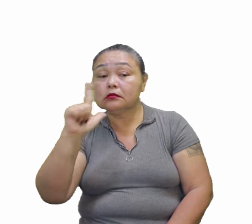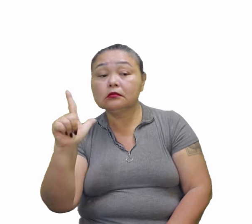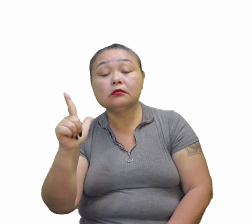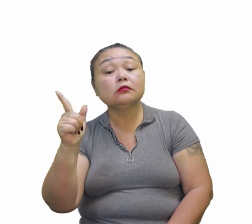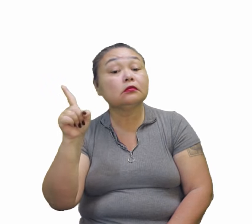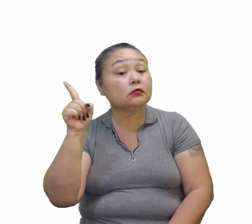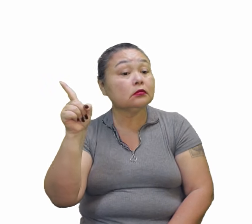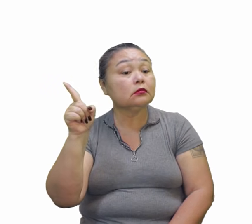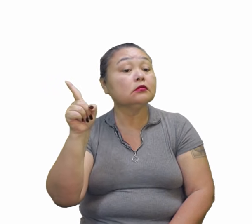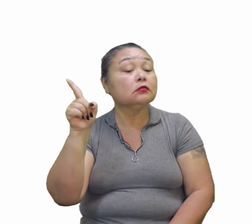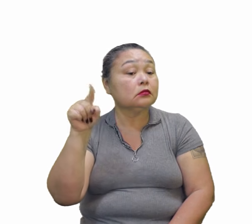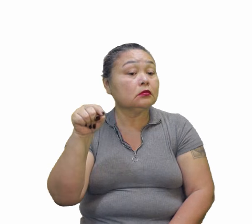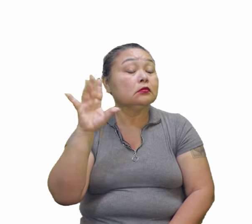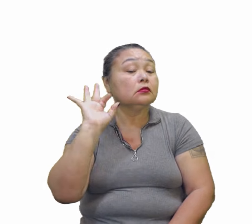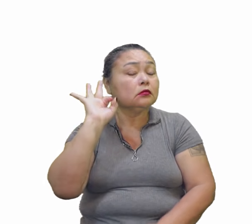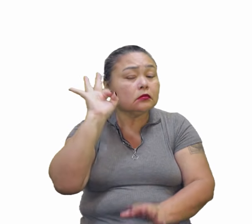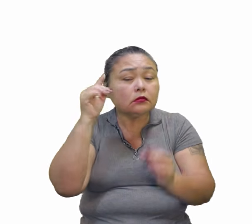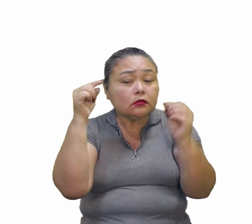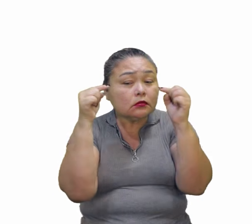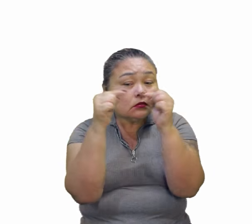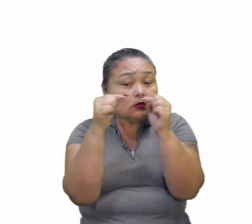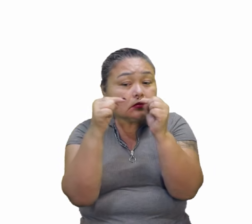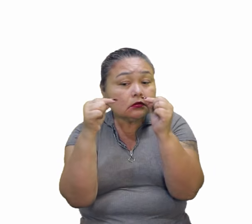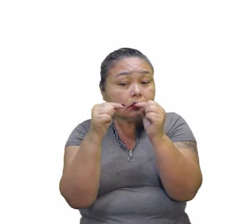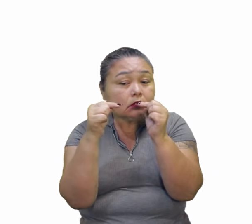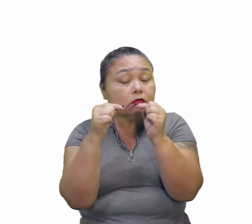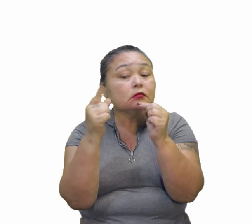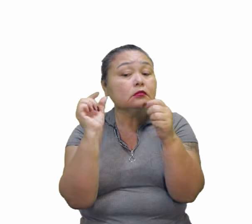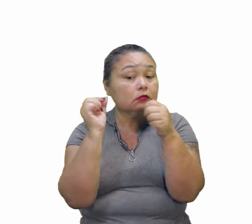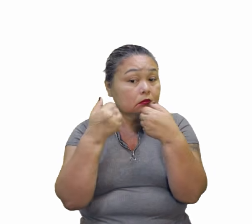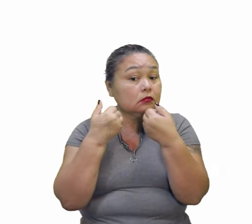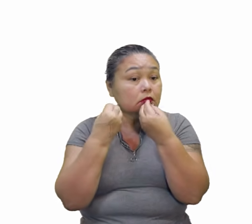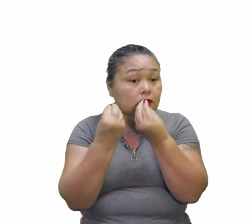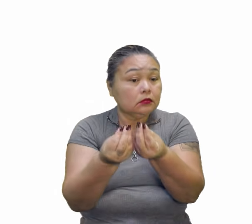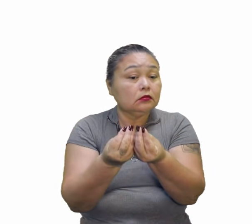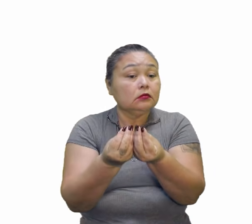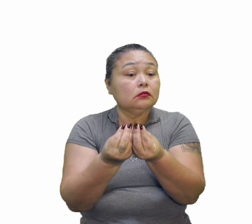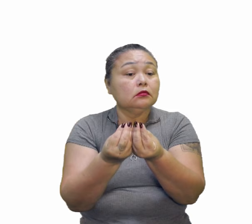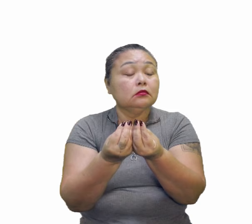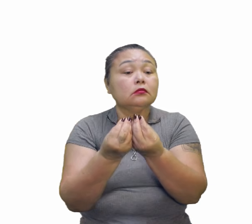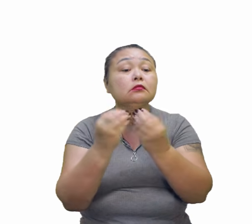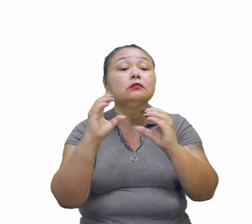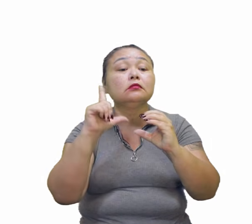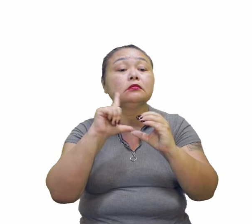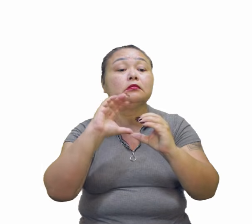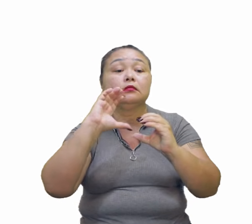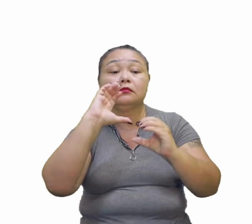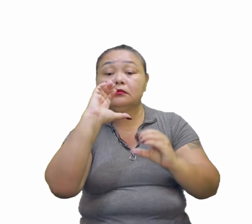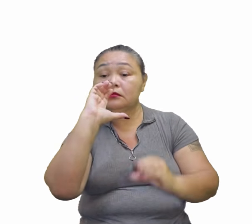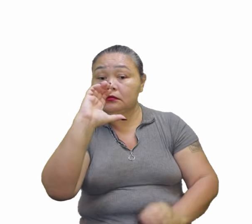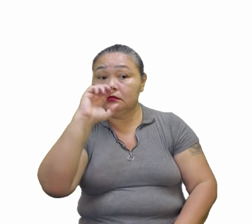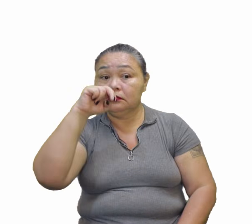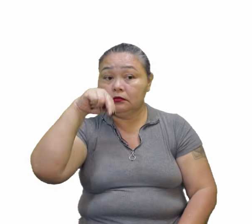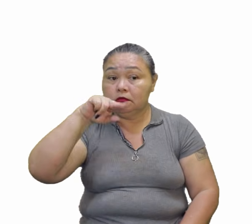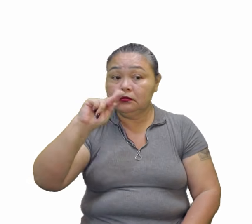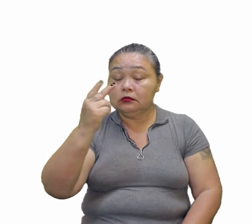ver que isso aqui é certinho a fórmula que ele deu, ó. Fórmula geral dos